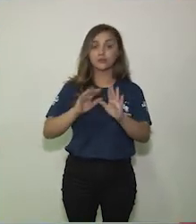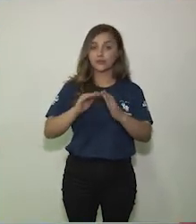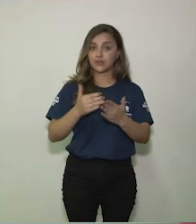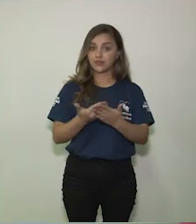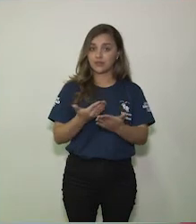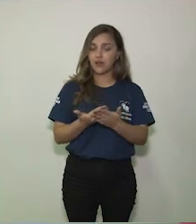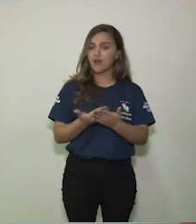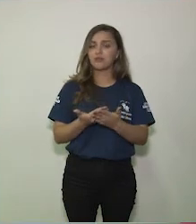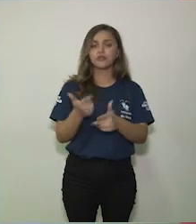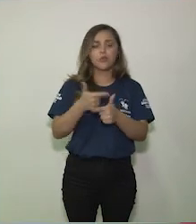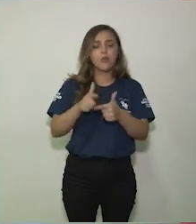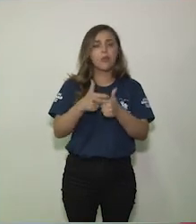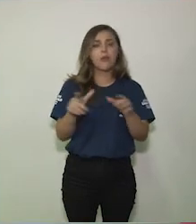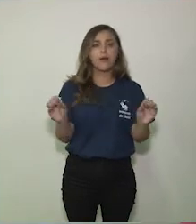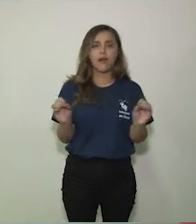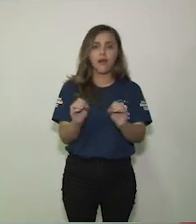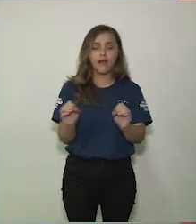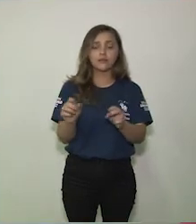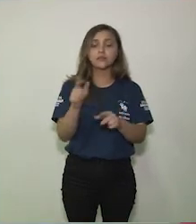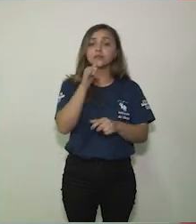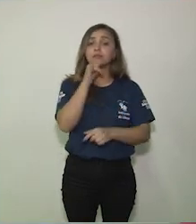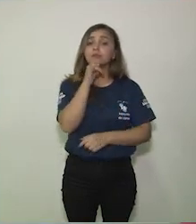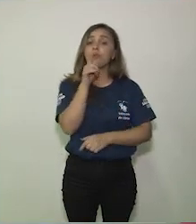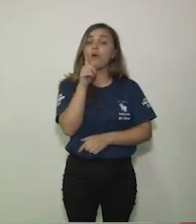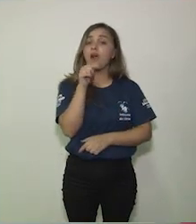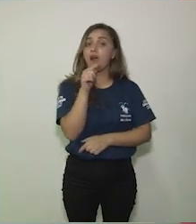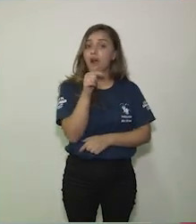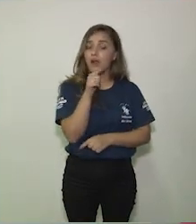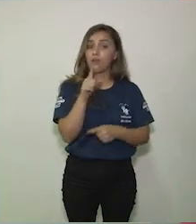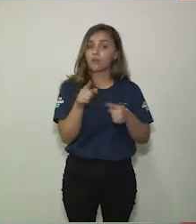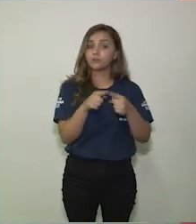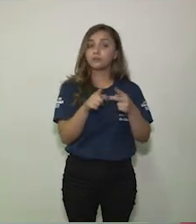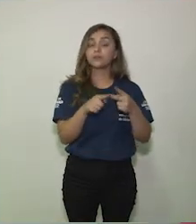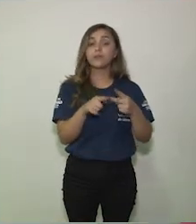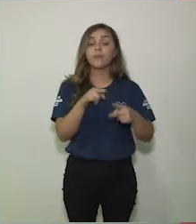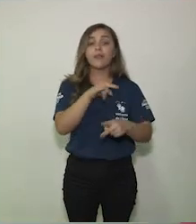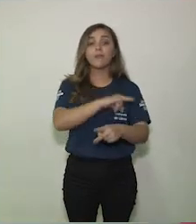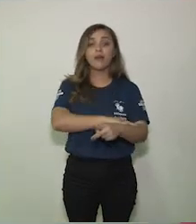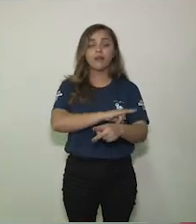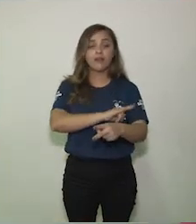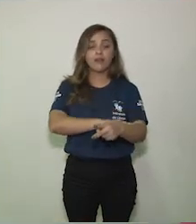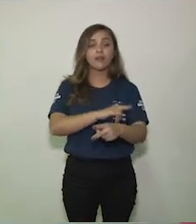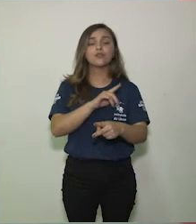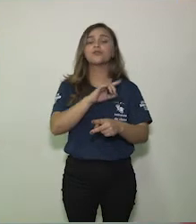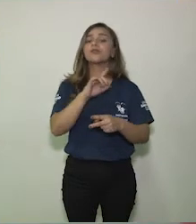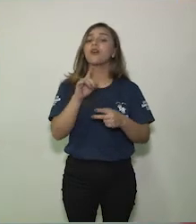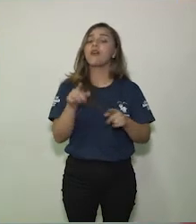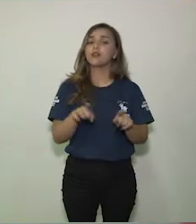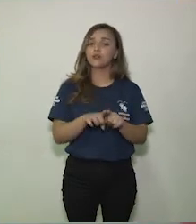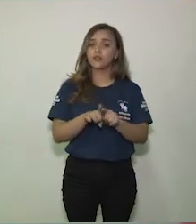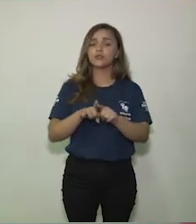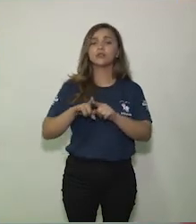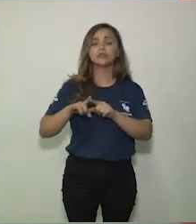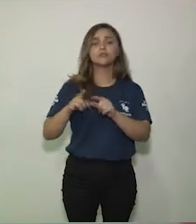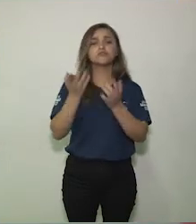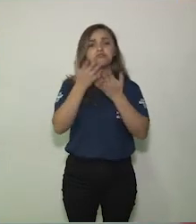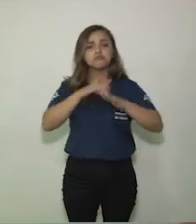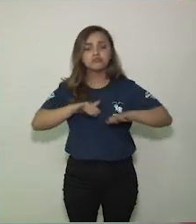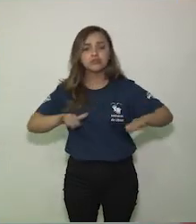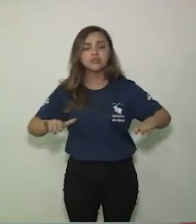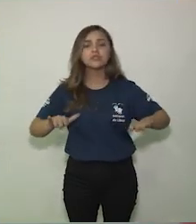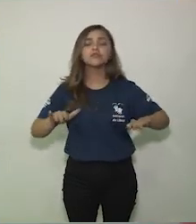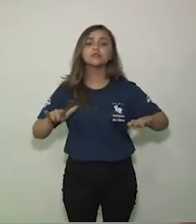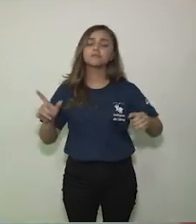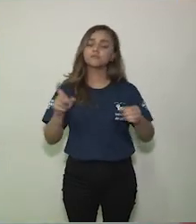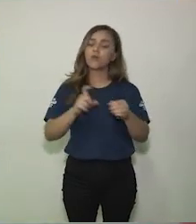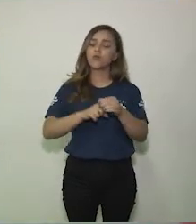tenha problema com água, a gente não tenha problema com os banheiros, para que elas possam voltar dentro da normalidade.